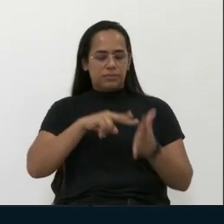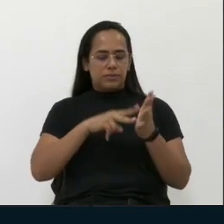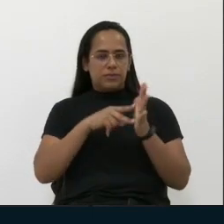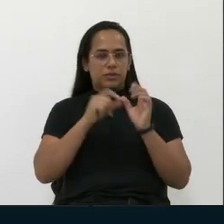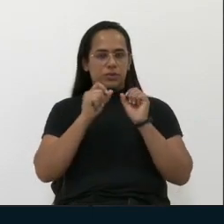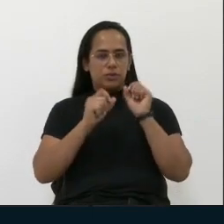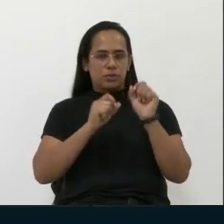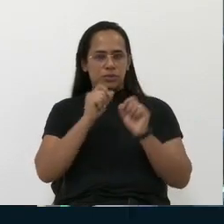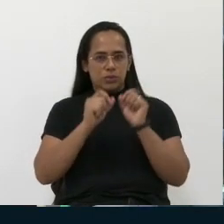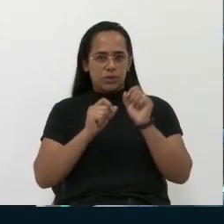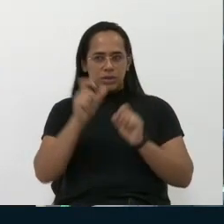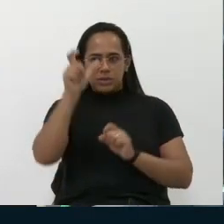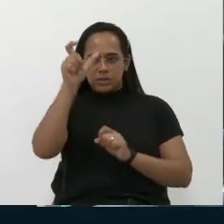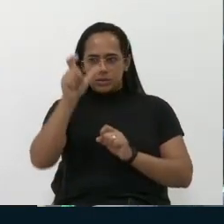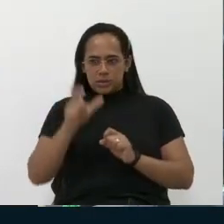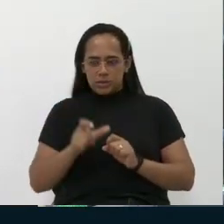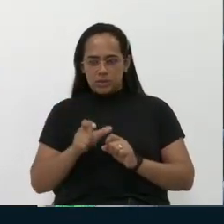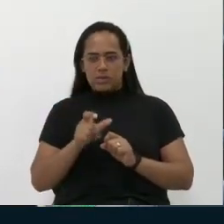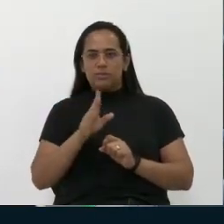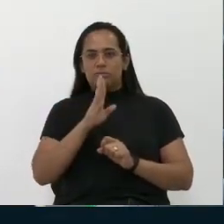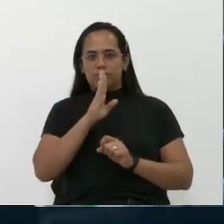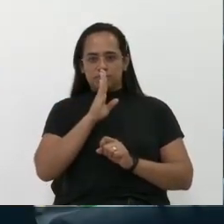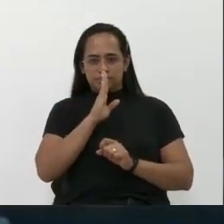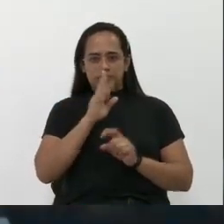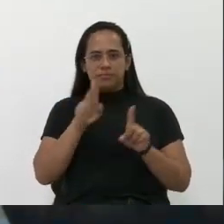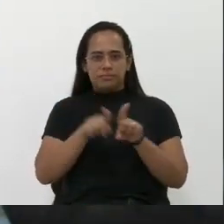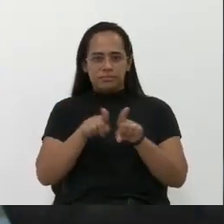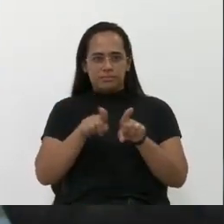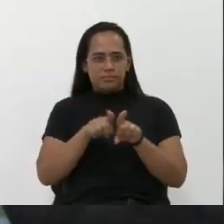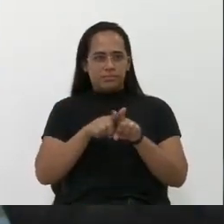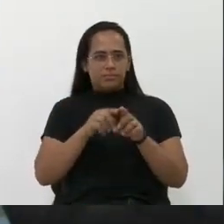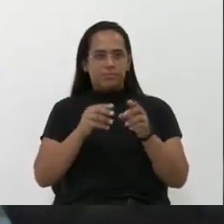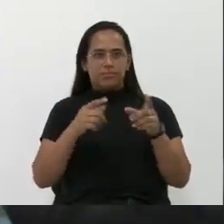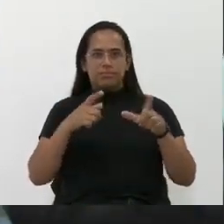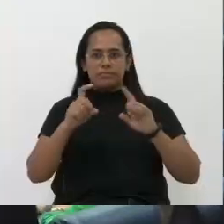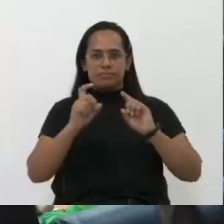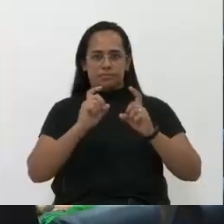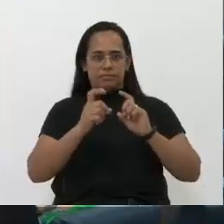cidadã. Suspendo por 2 minutos para que eu possa receber o documento.